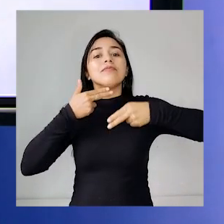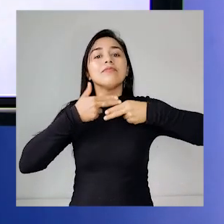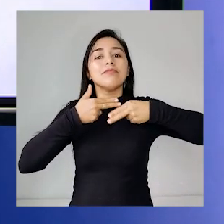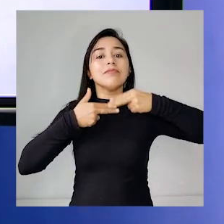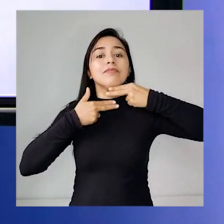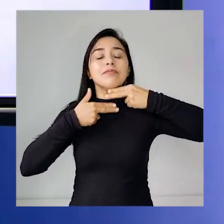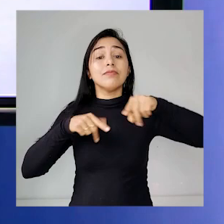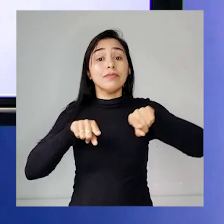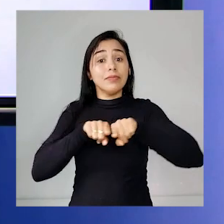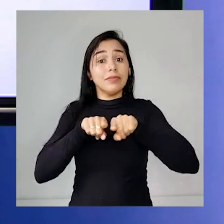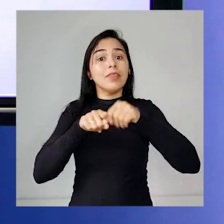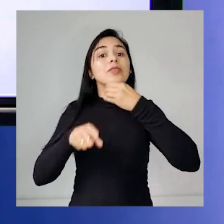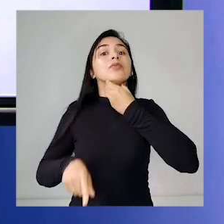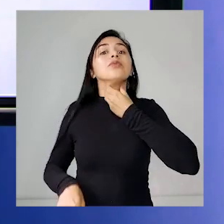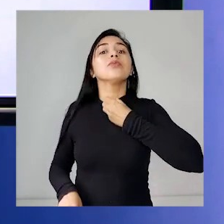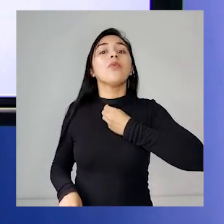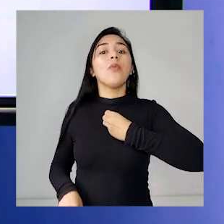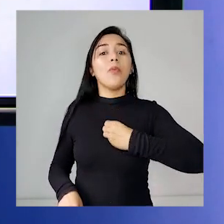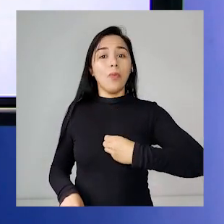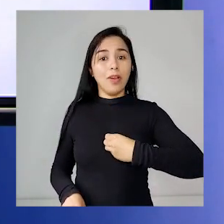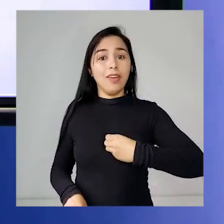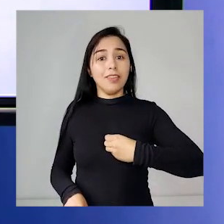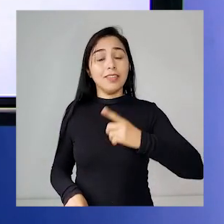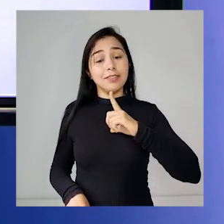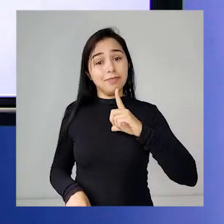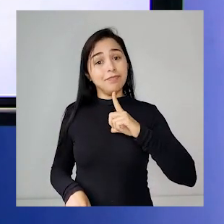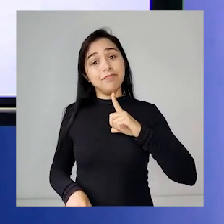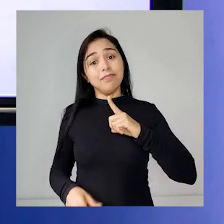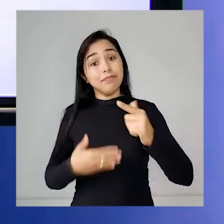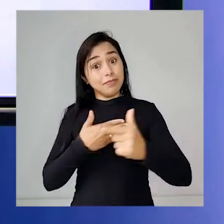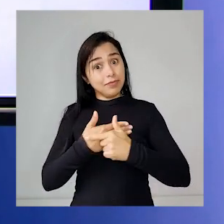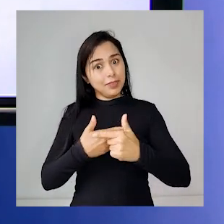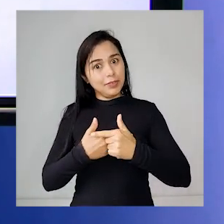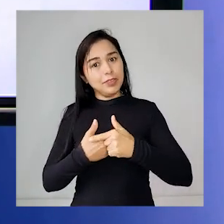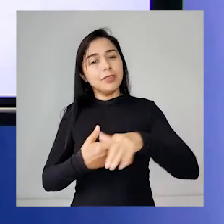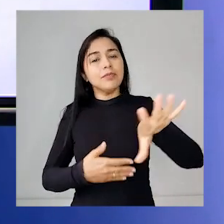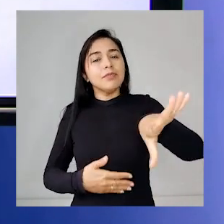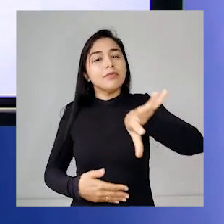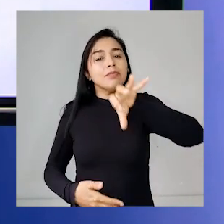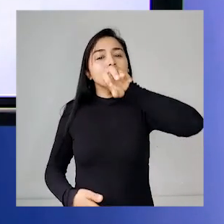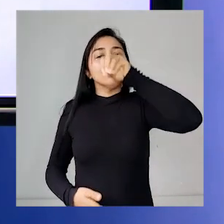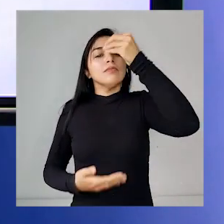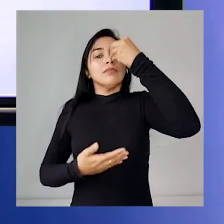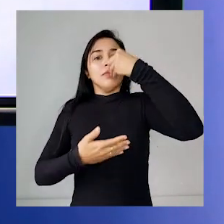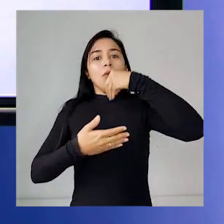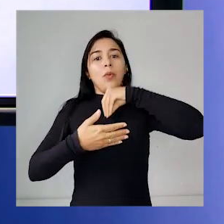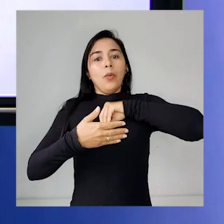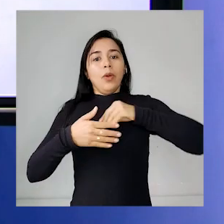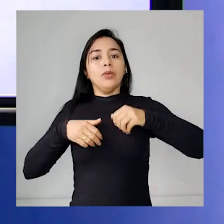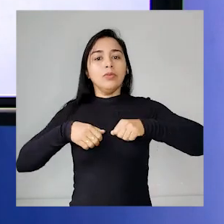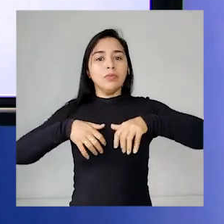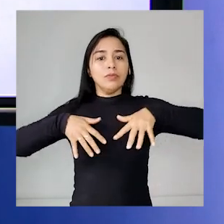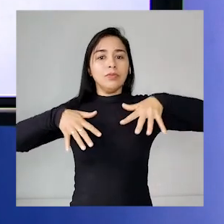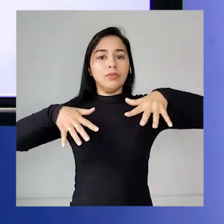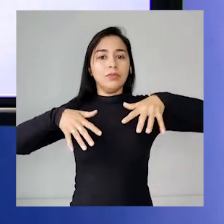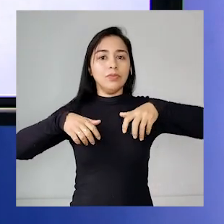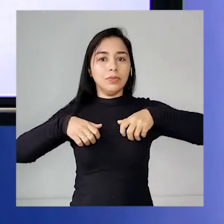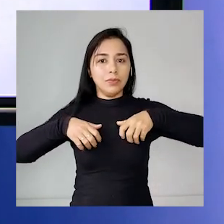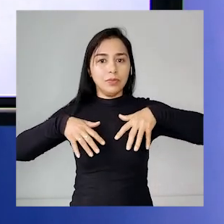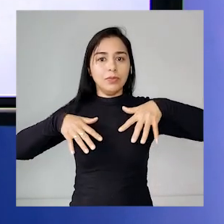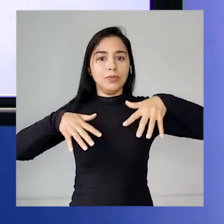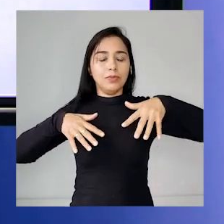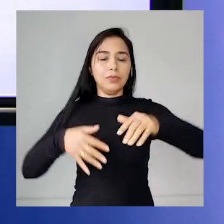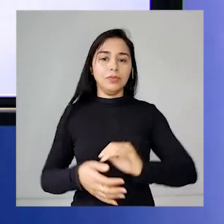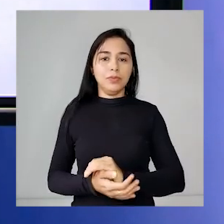são responsáveis pela transmissão aí do gás, do ar, do gás oxigênio para os nossos